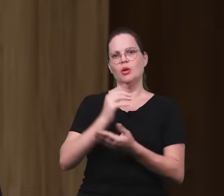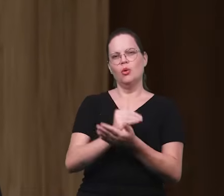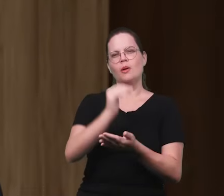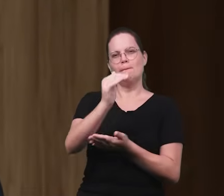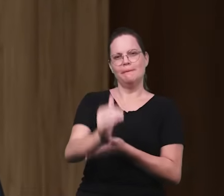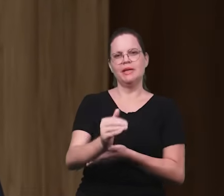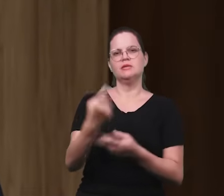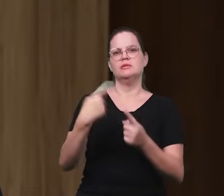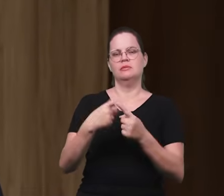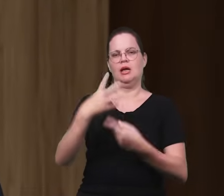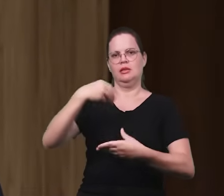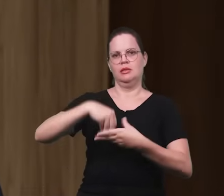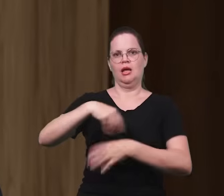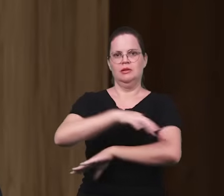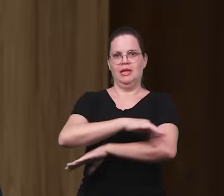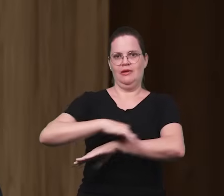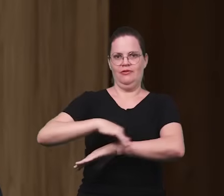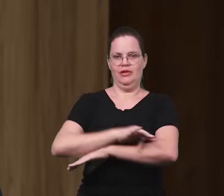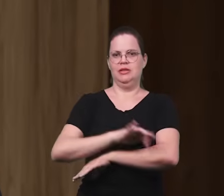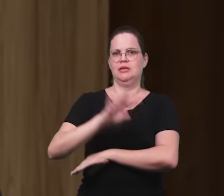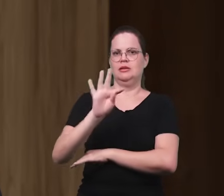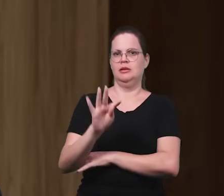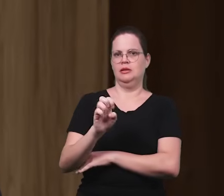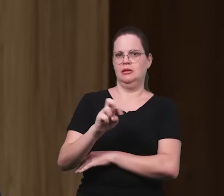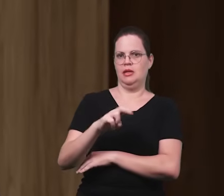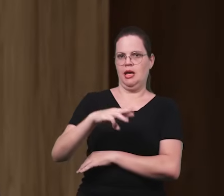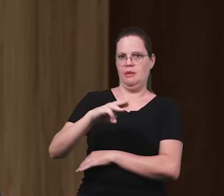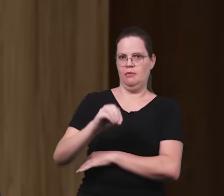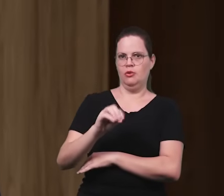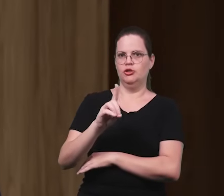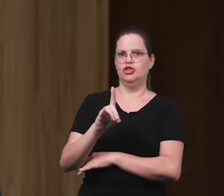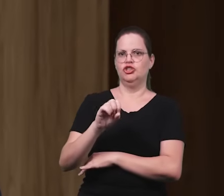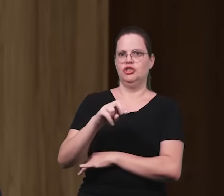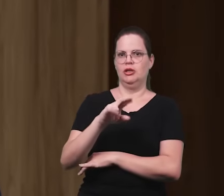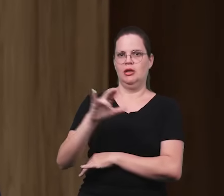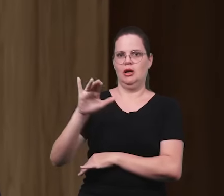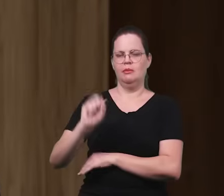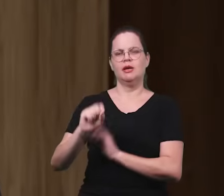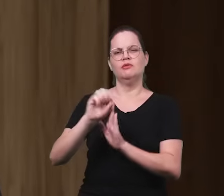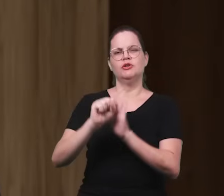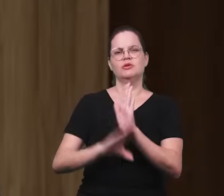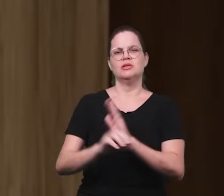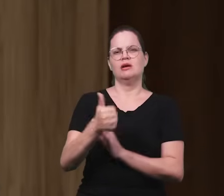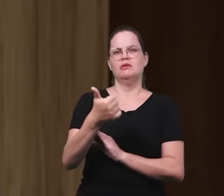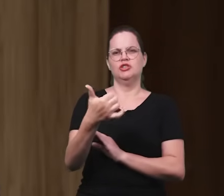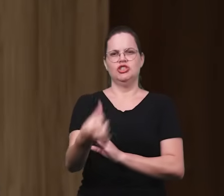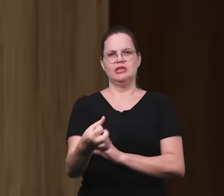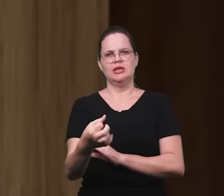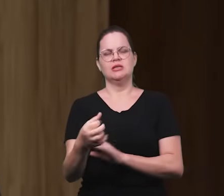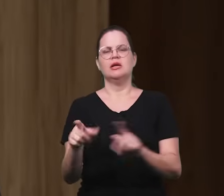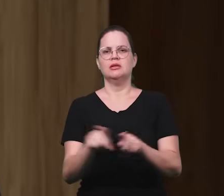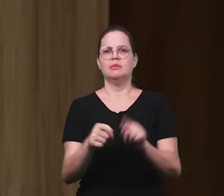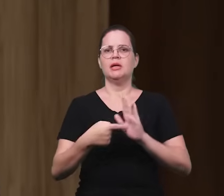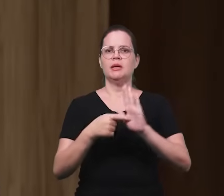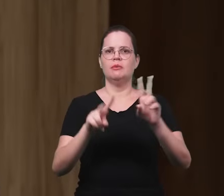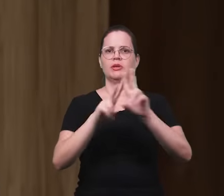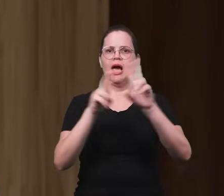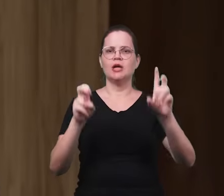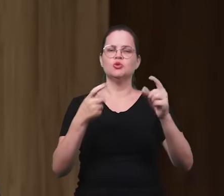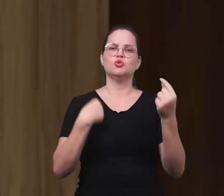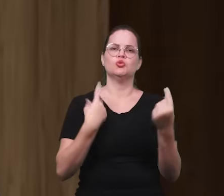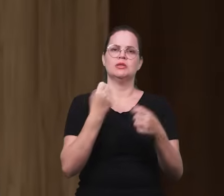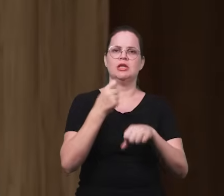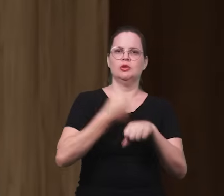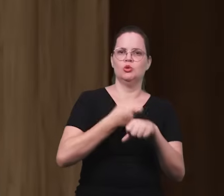termodinâmica, nos avanços da termodinâmica do século XVI, XVII, em que se diferencia os estados da matéria, sólido, líquido,